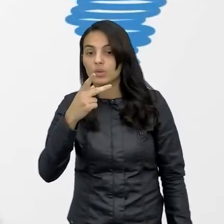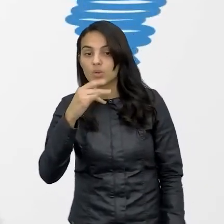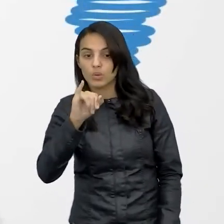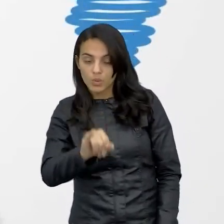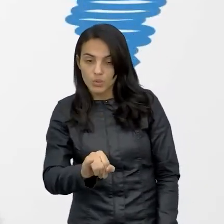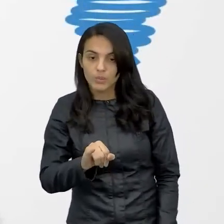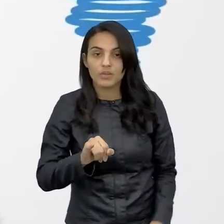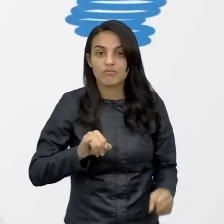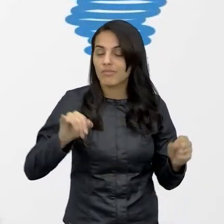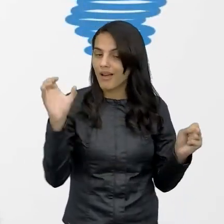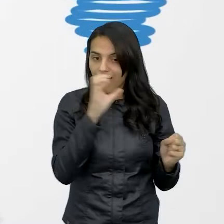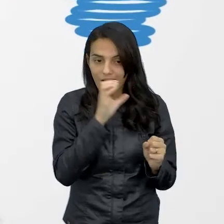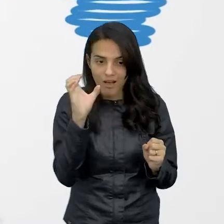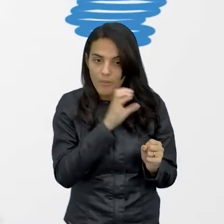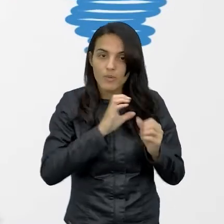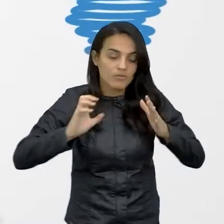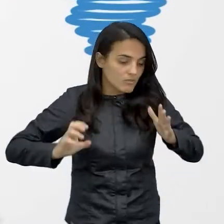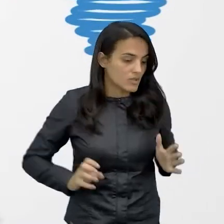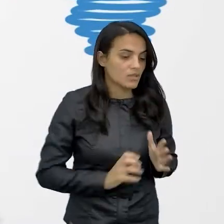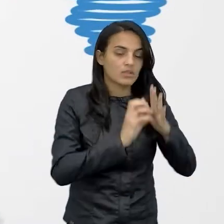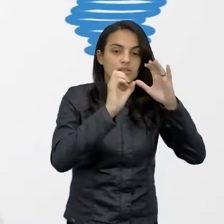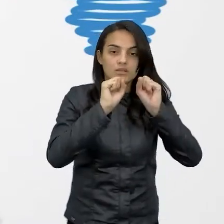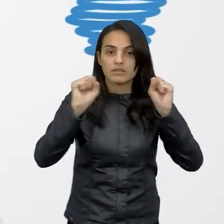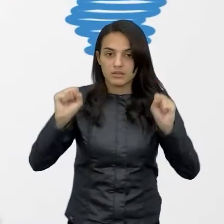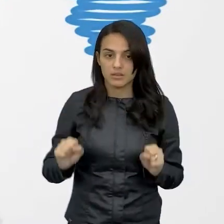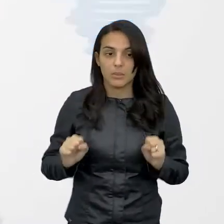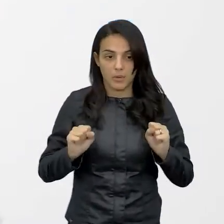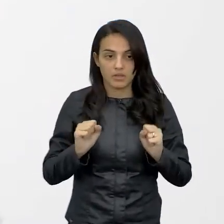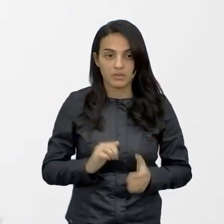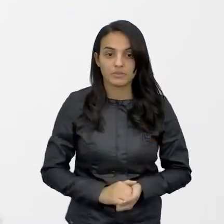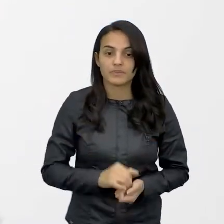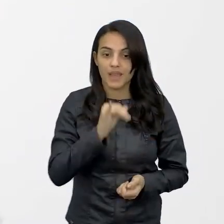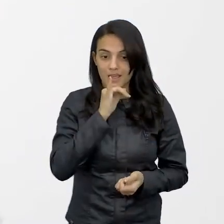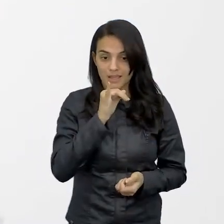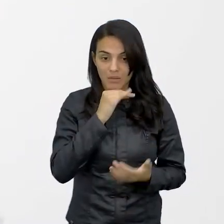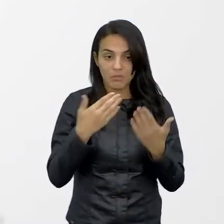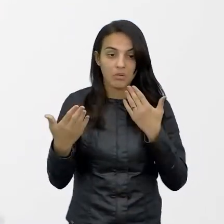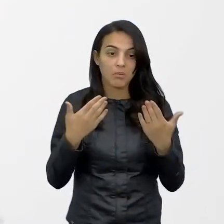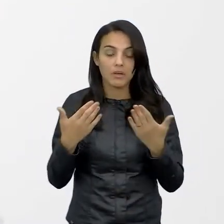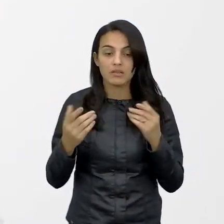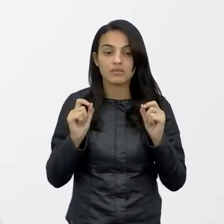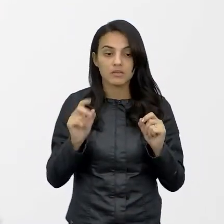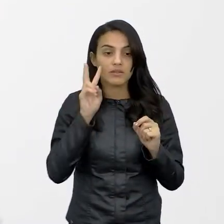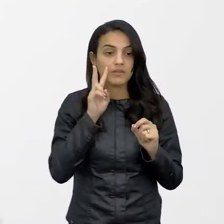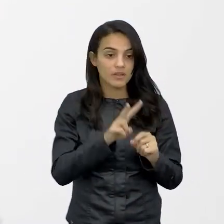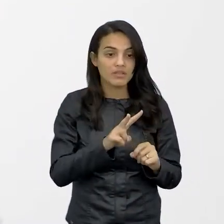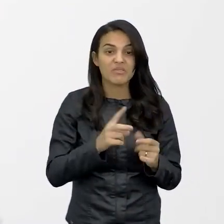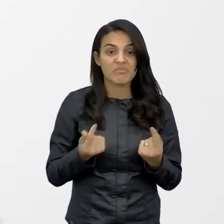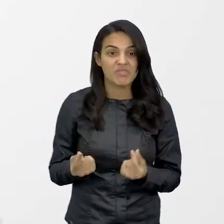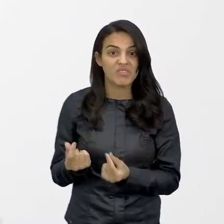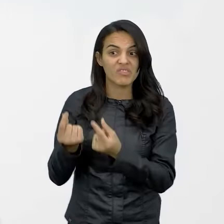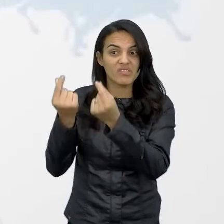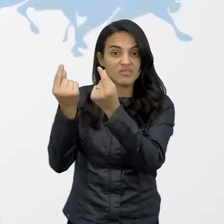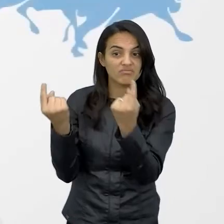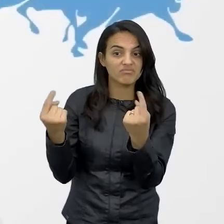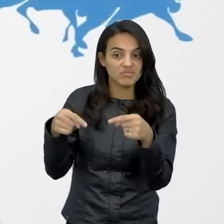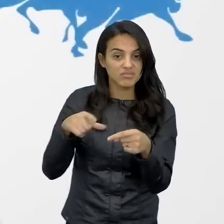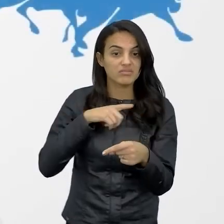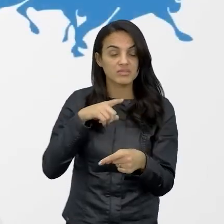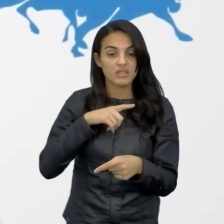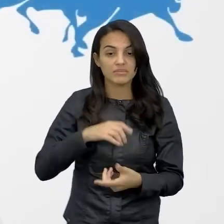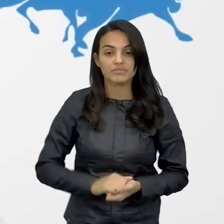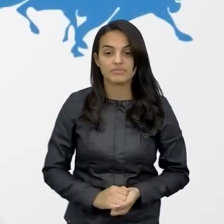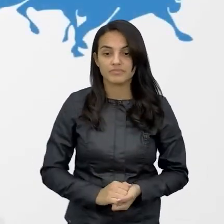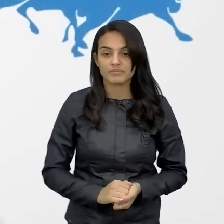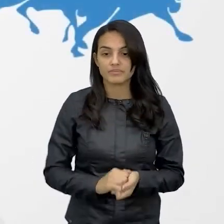retroalimentação, disparar um grande efeito sistêmico. Exemplos disso podem ser vistos em crises financeiras e os efeitos dominó